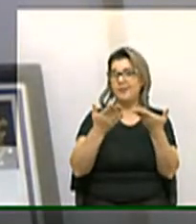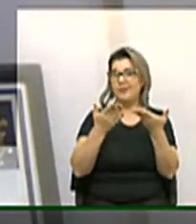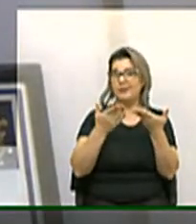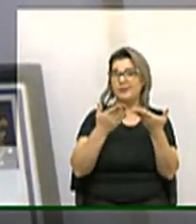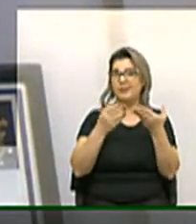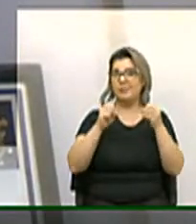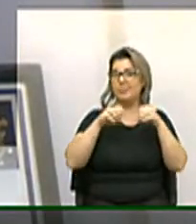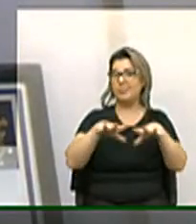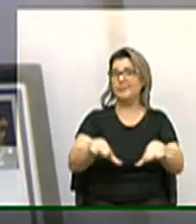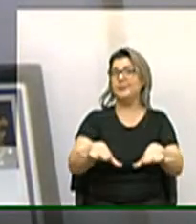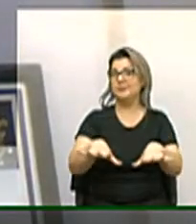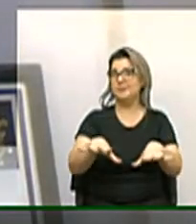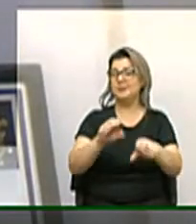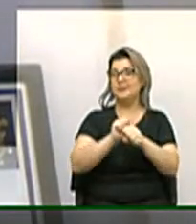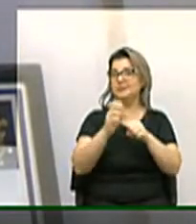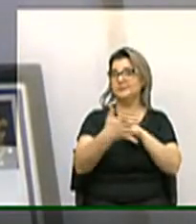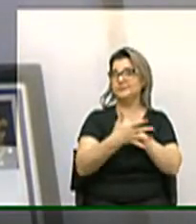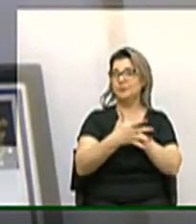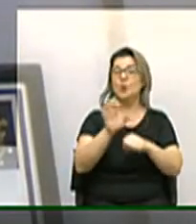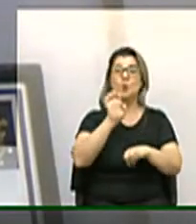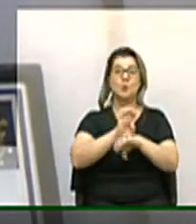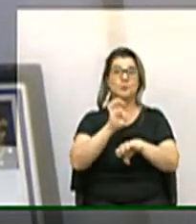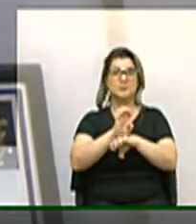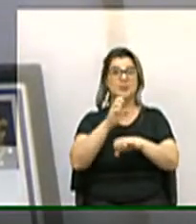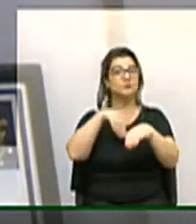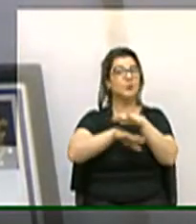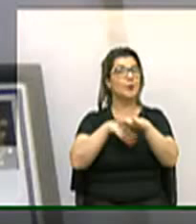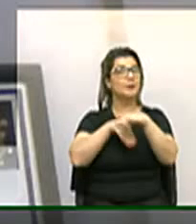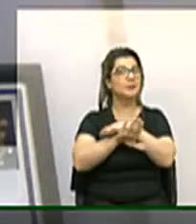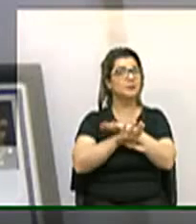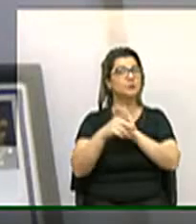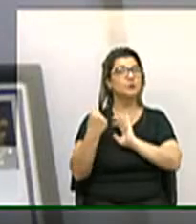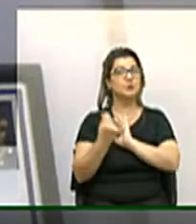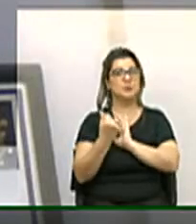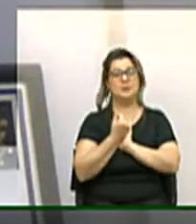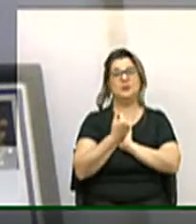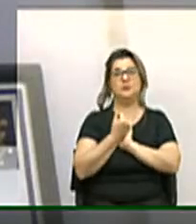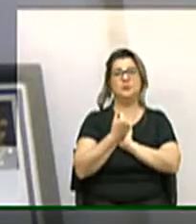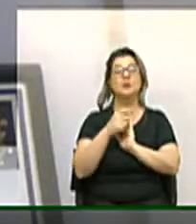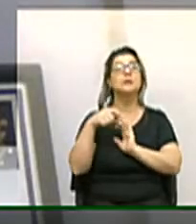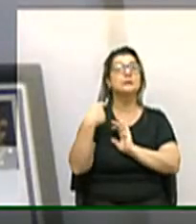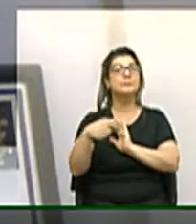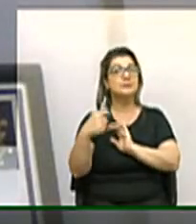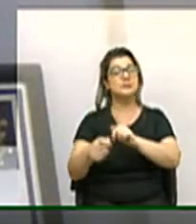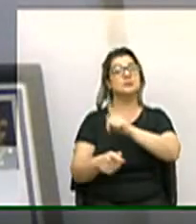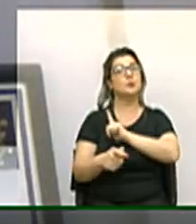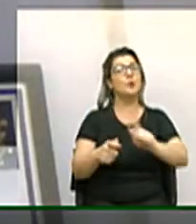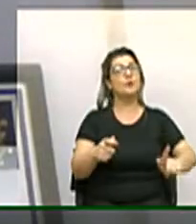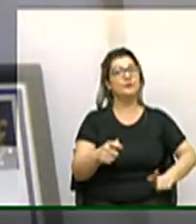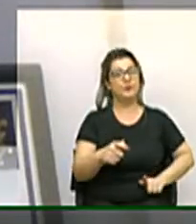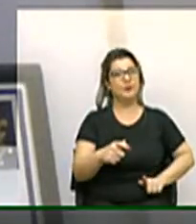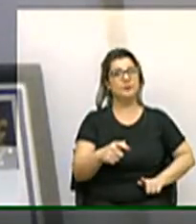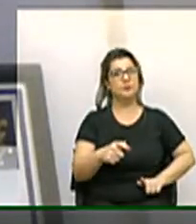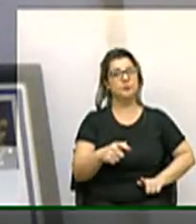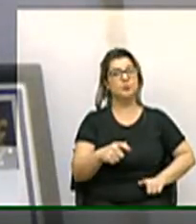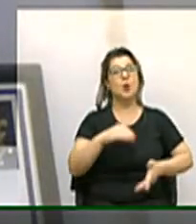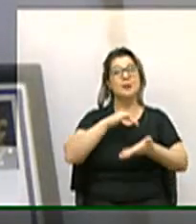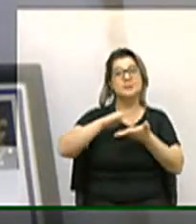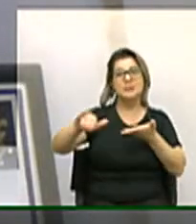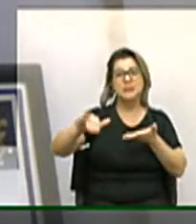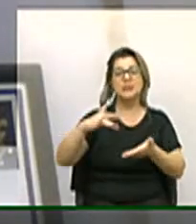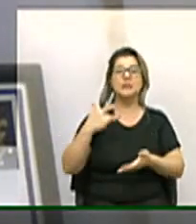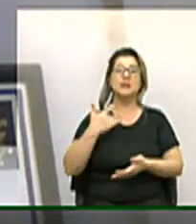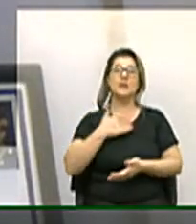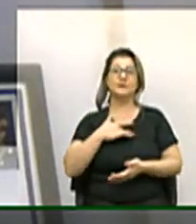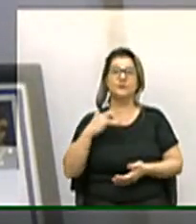a combater os seus efeitos sobre a população gaúcha. É preciso que o governo do Estado, que o governador, que a Secretaria da Fazenda,